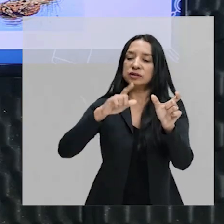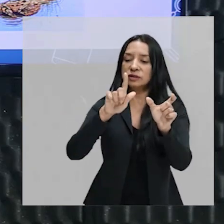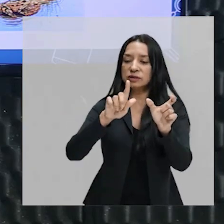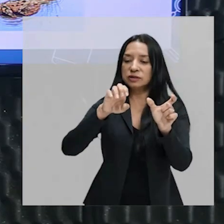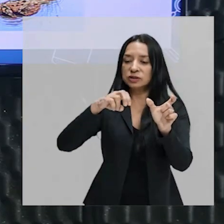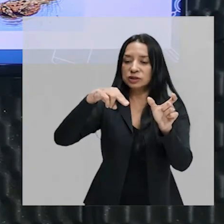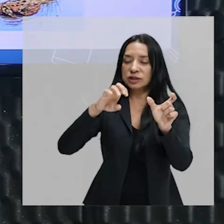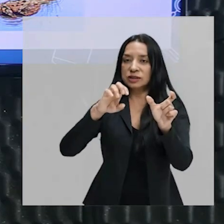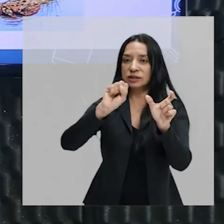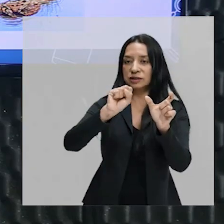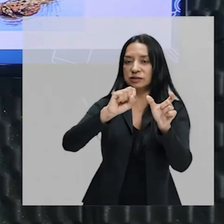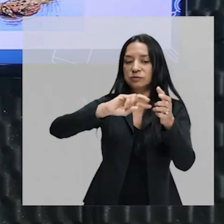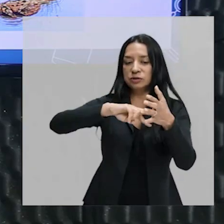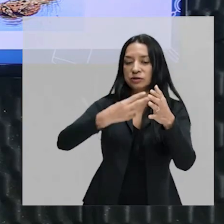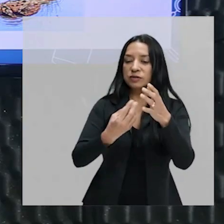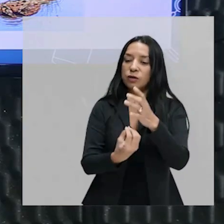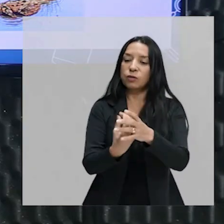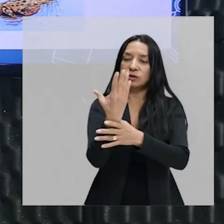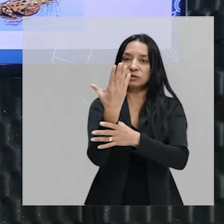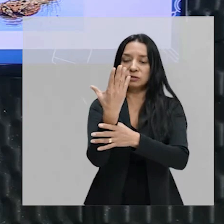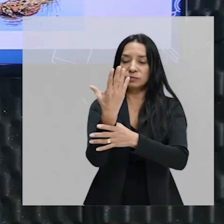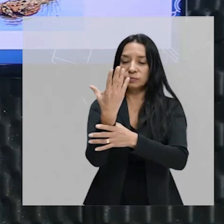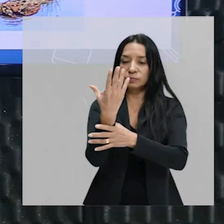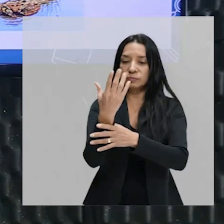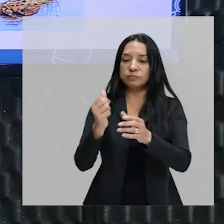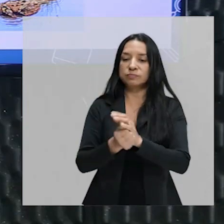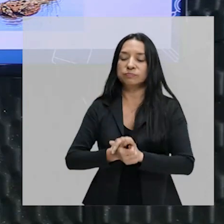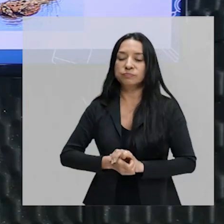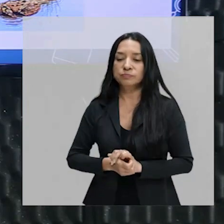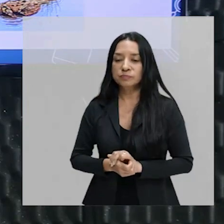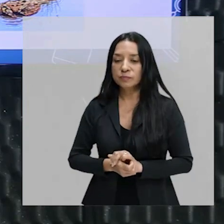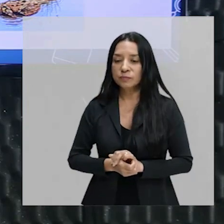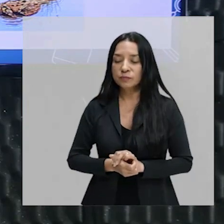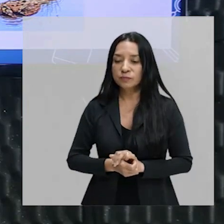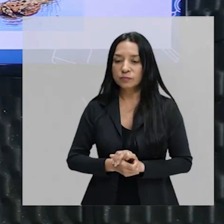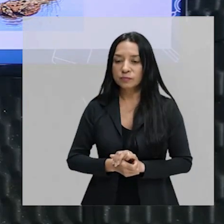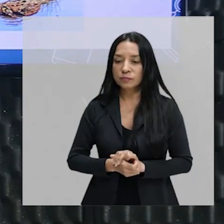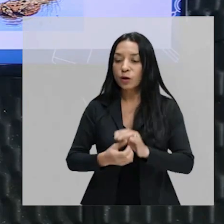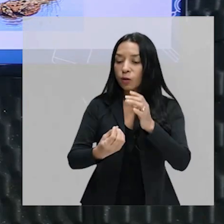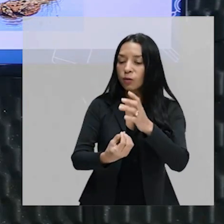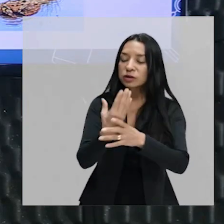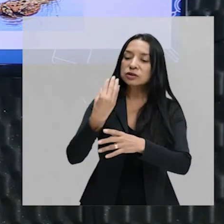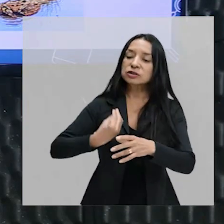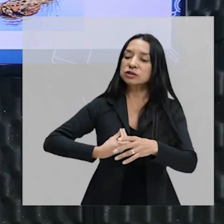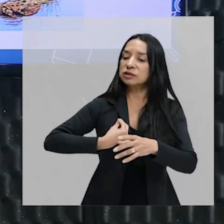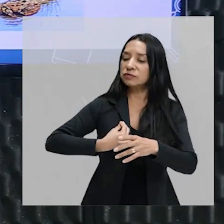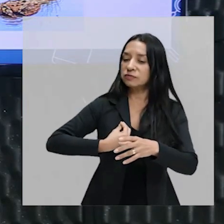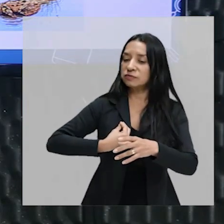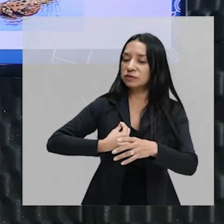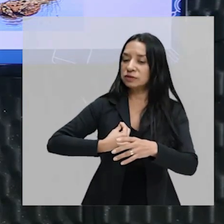Gênese é origem Então eu tenho a origem da vida que não é